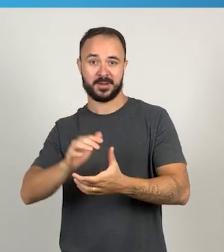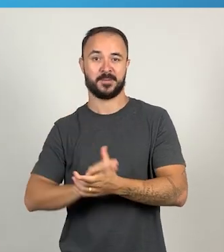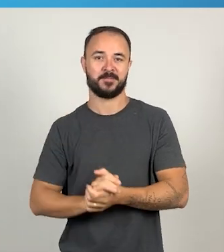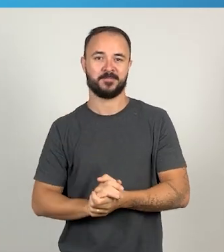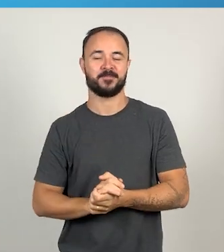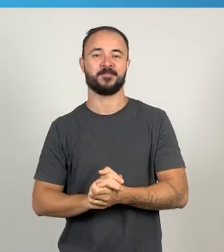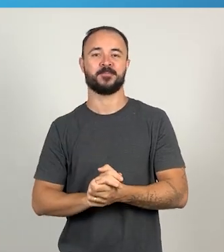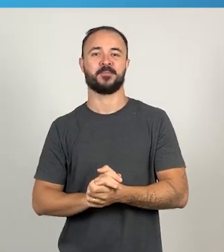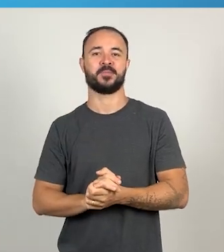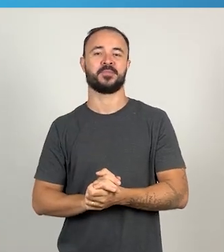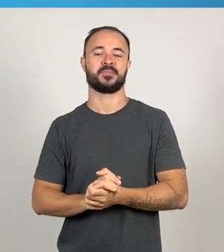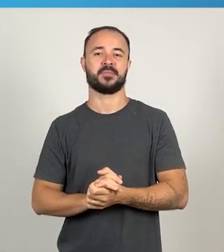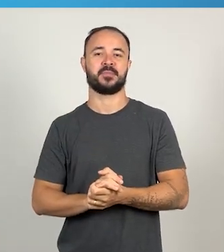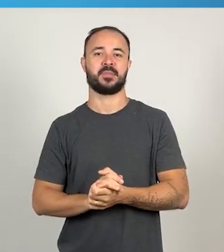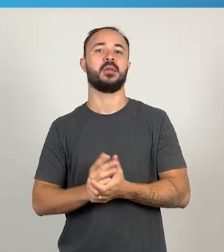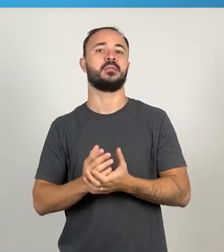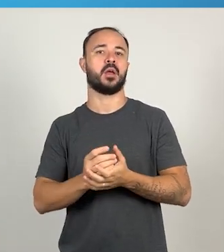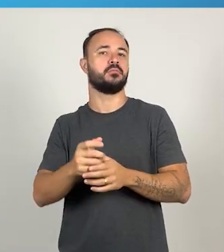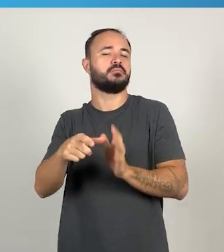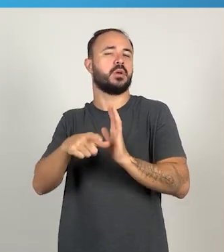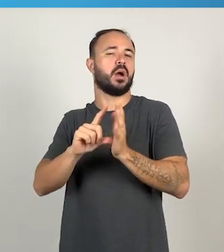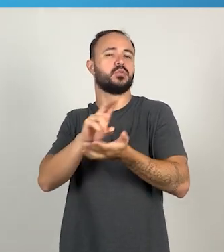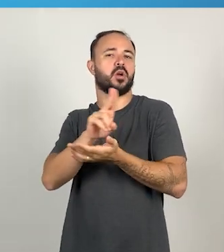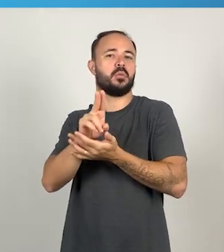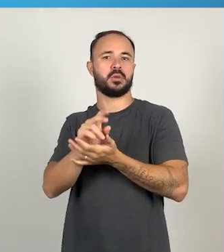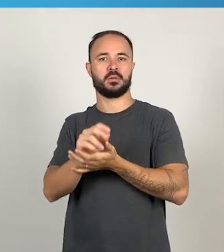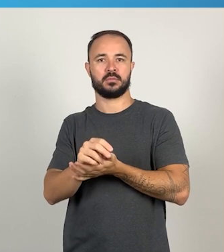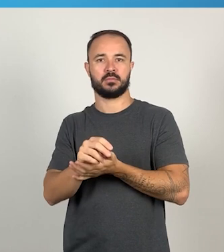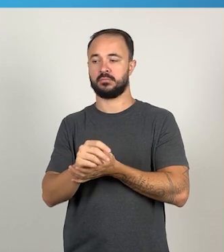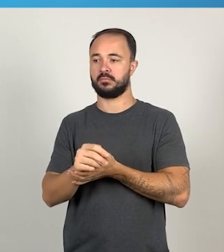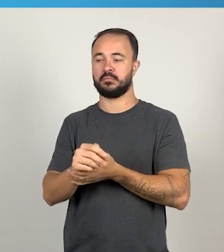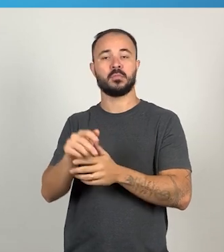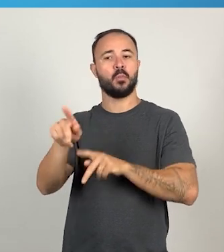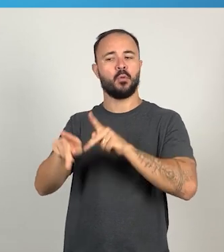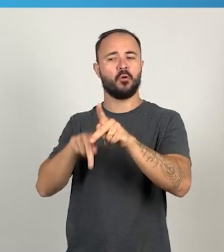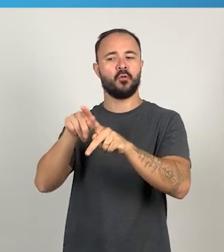de Povoação de Santa Teresa. Assim começou a nossa história.